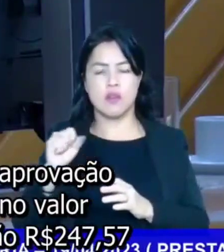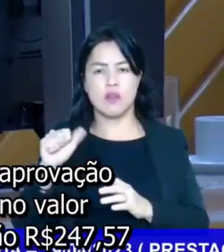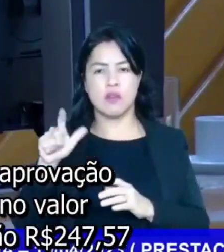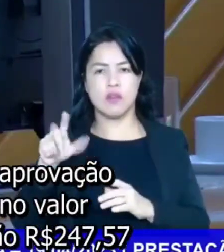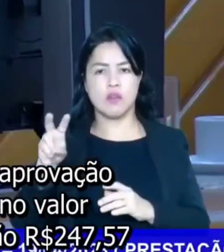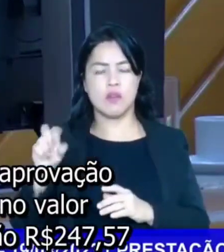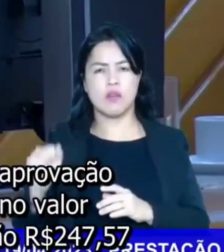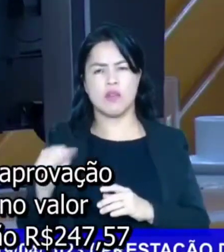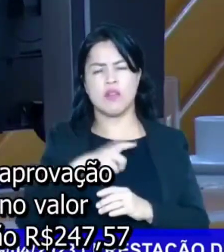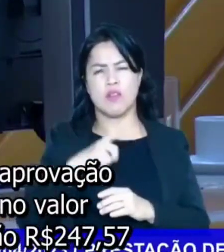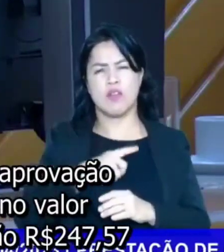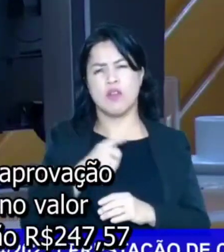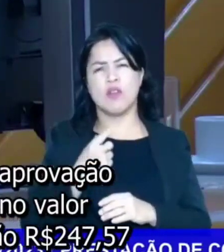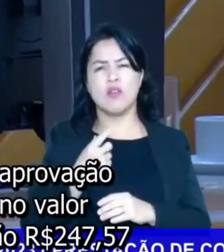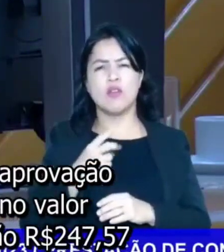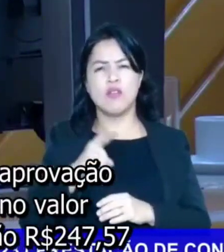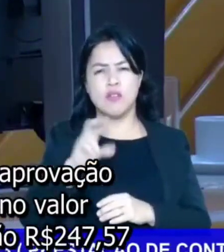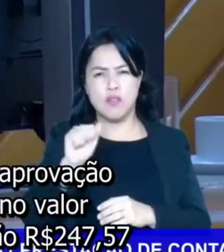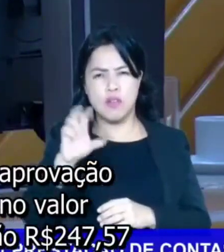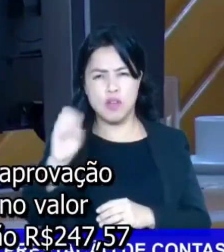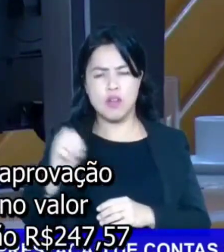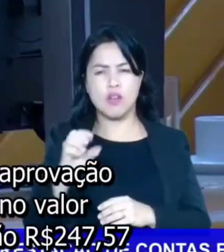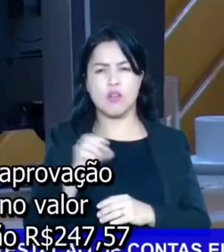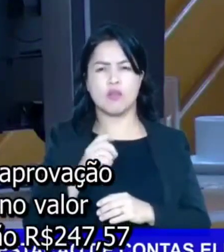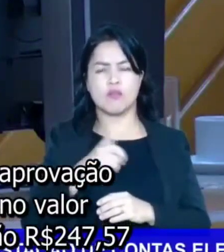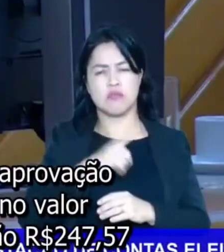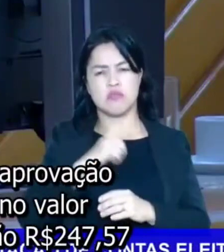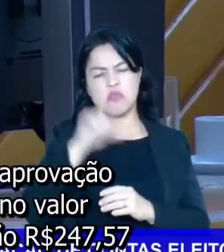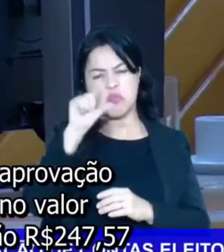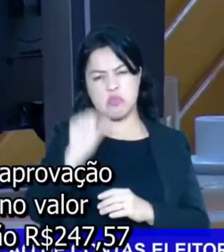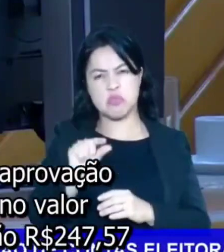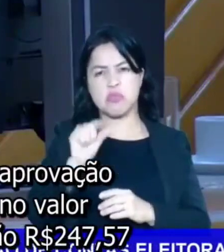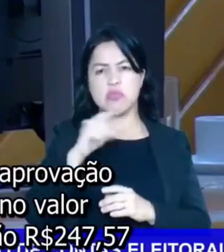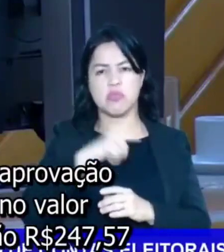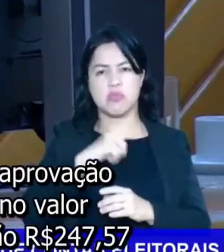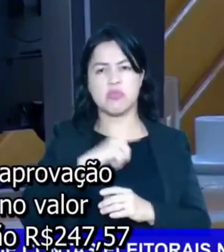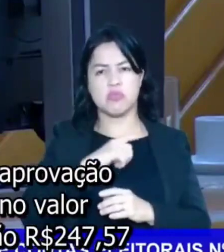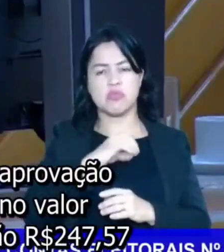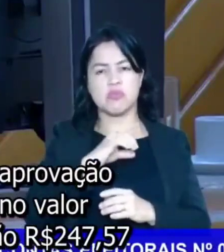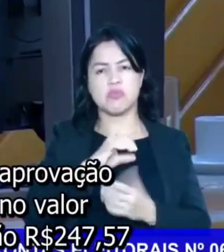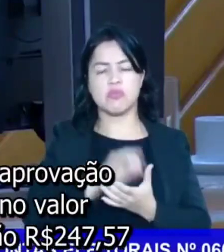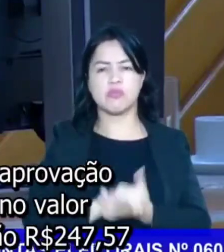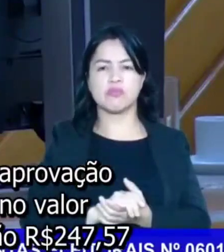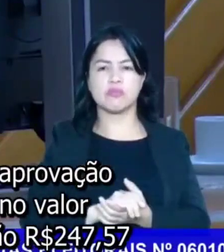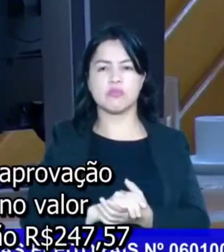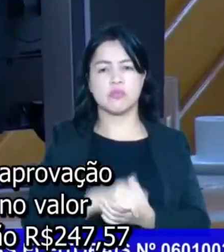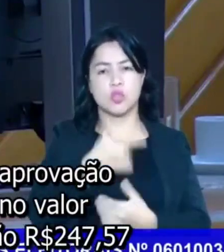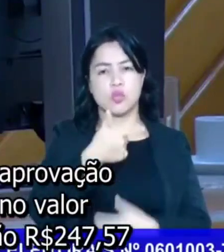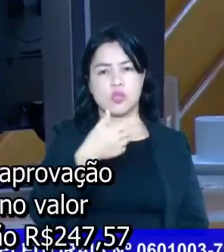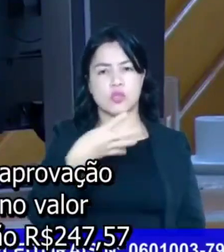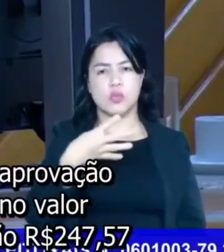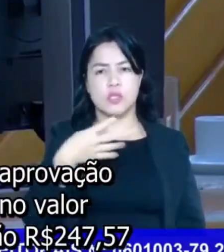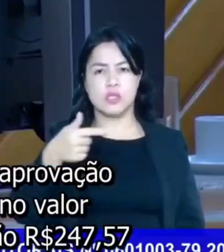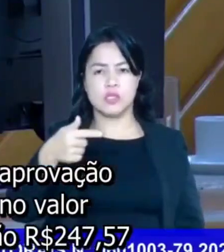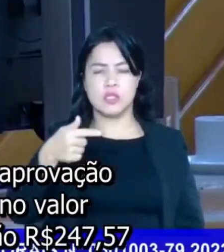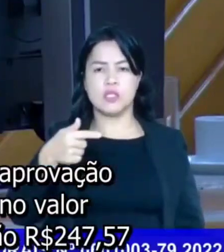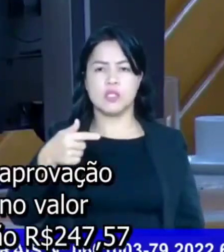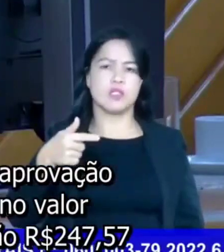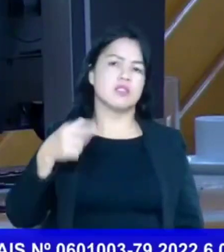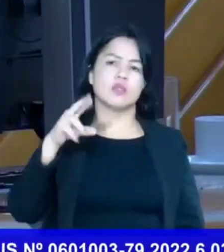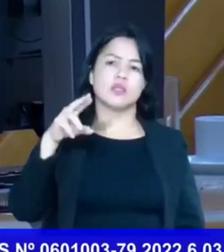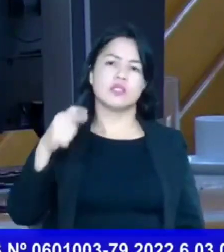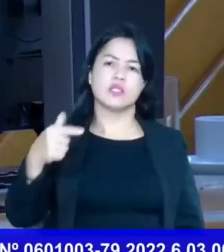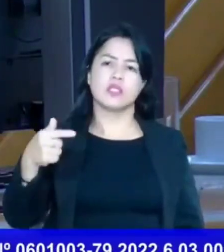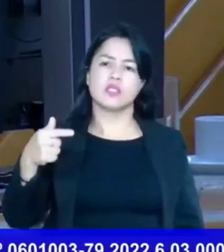valor irrisório, tanto absoluta como percentualmente, são R$